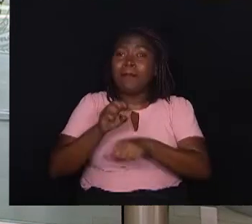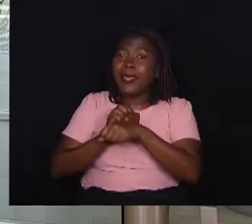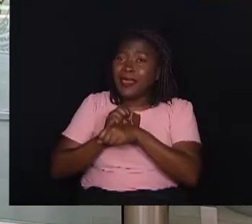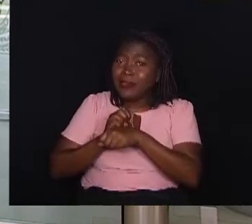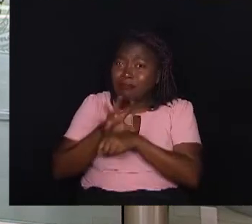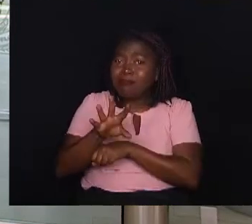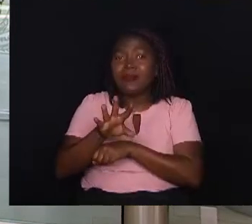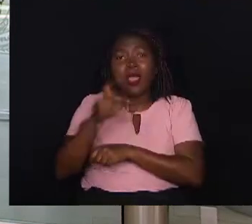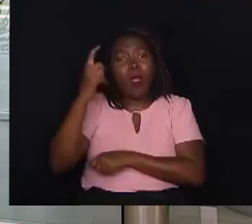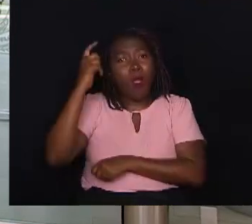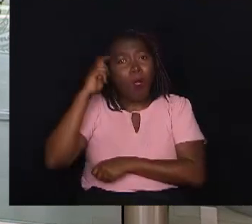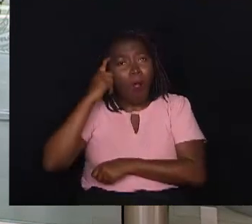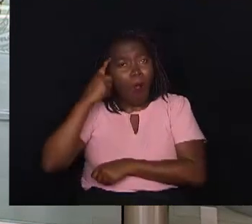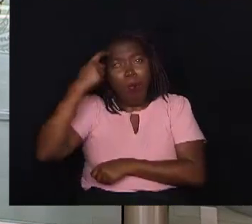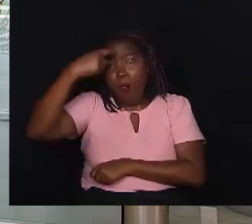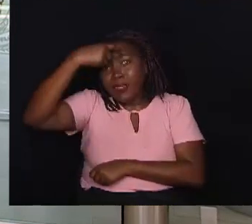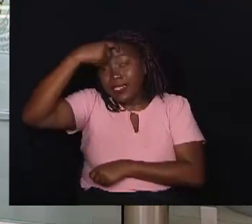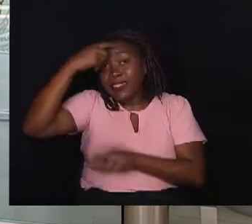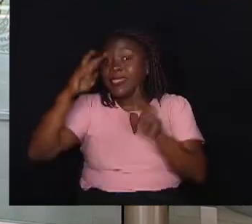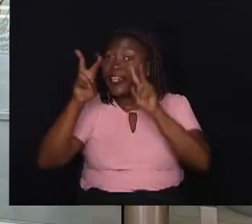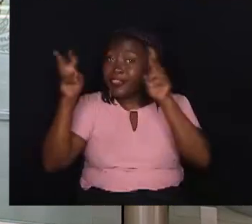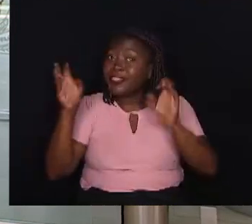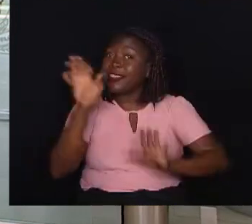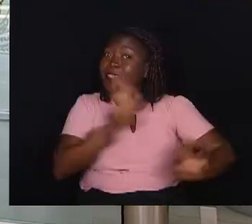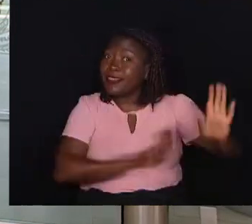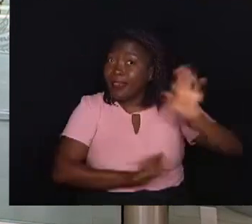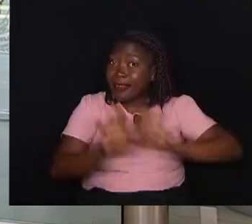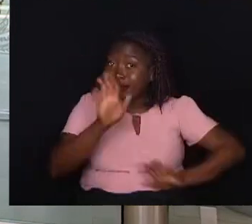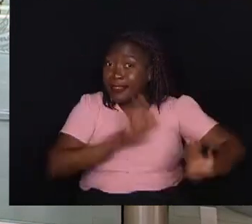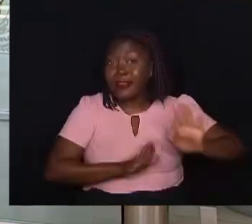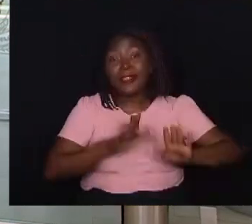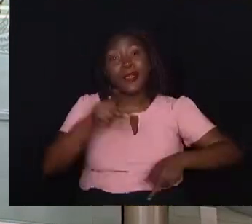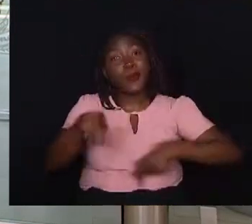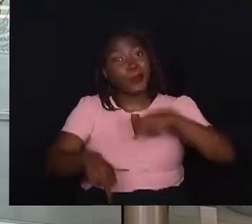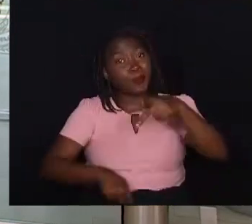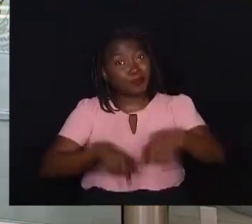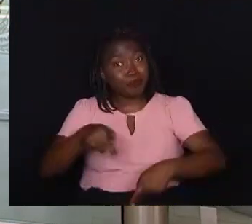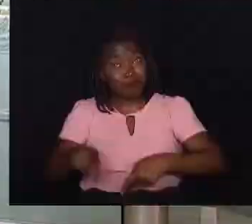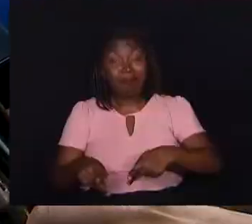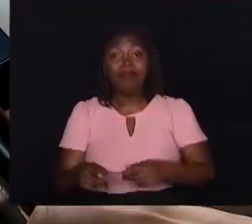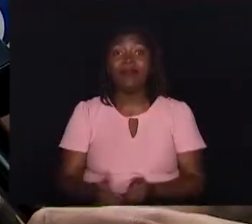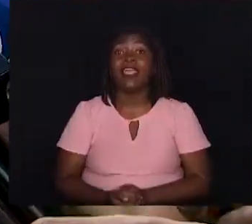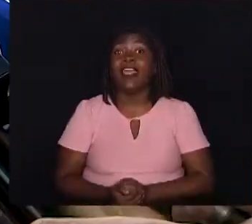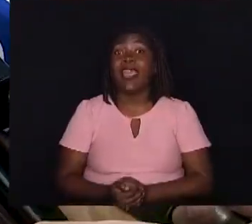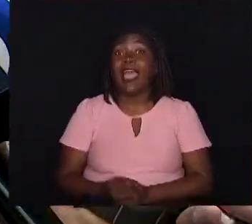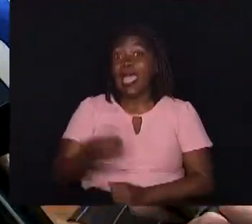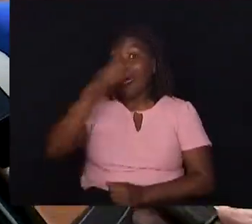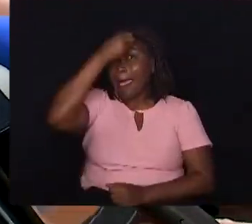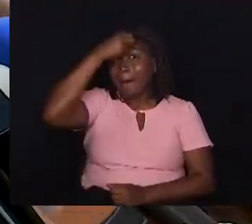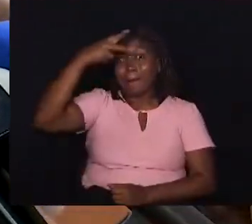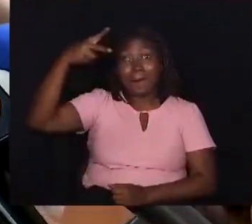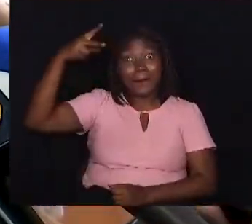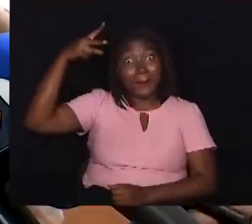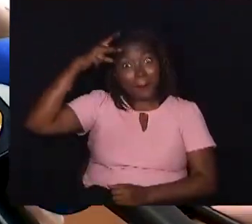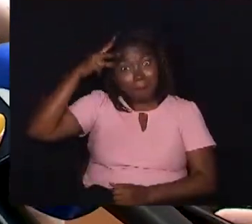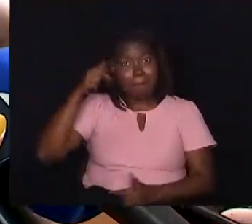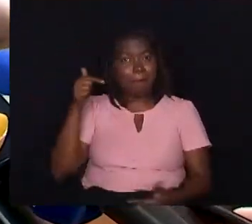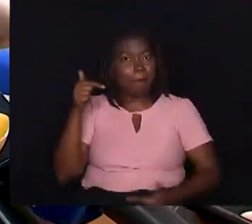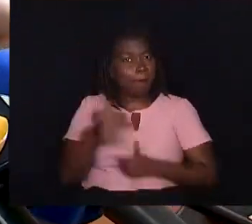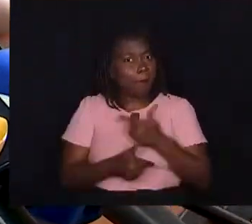uma mensagem de conscientização sobre os cuidados à população. A prefeitura